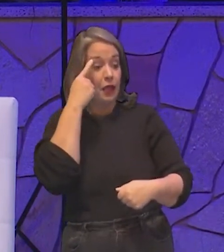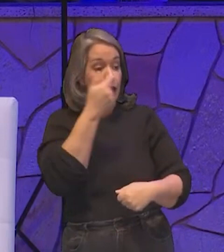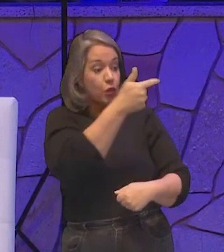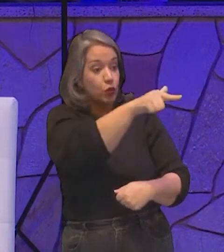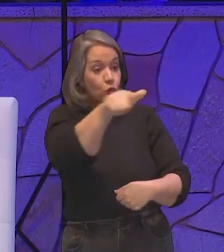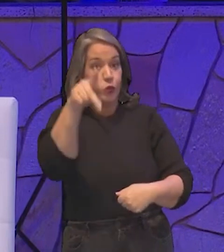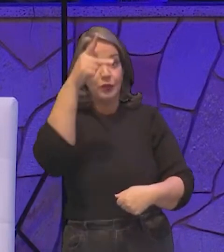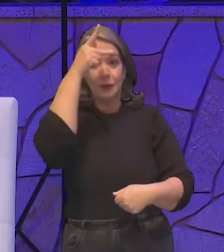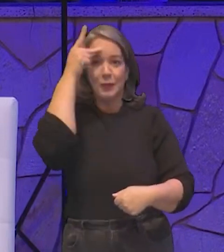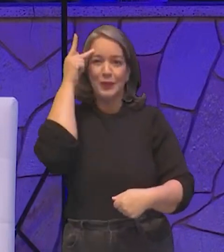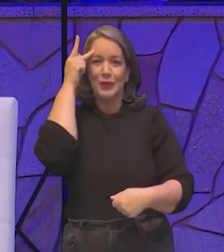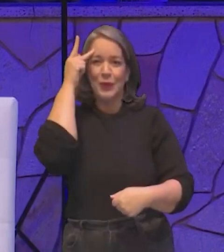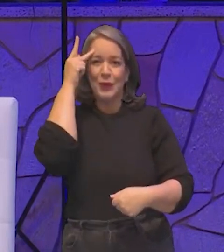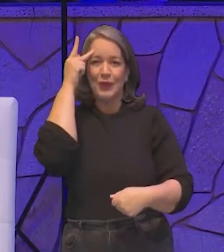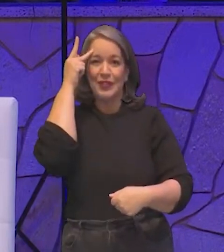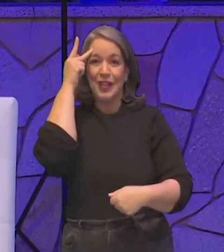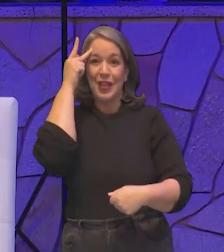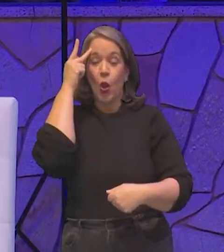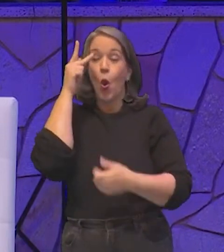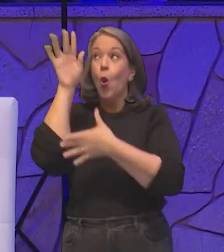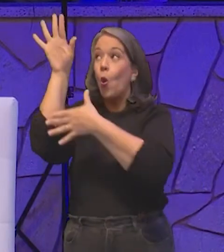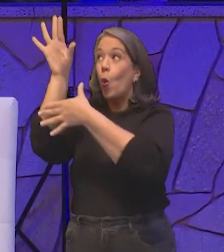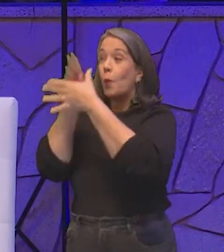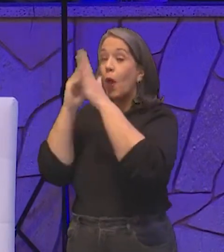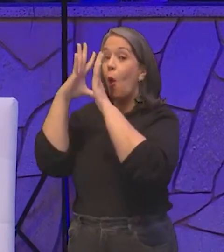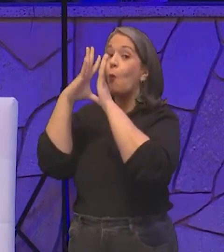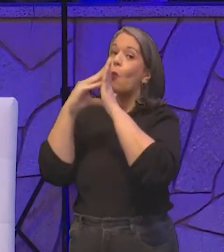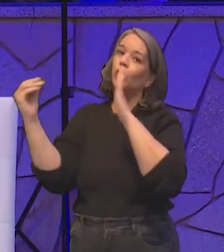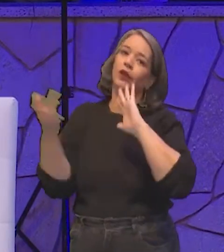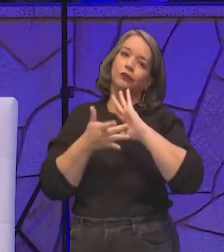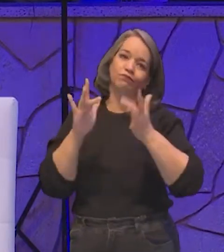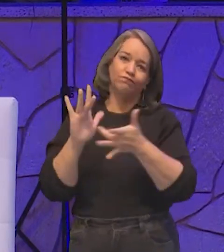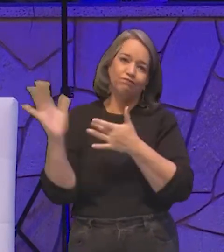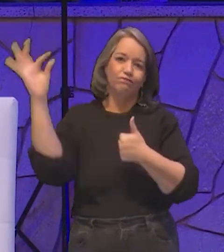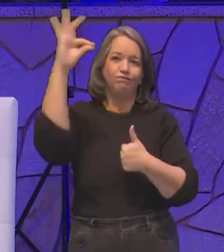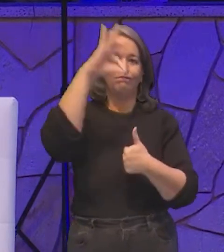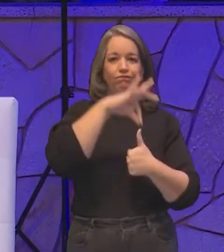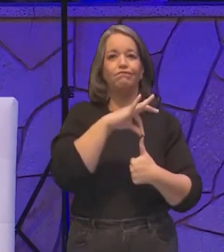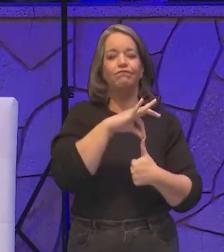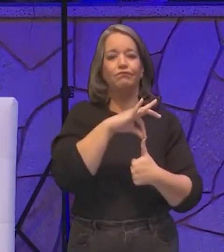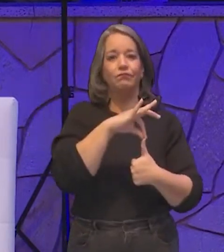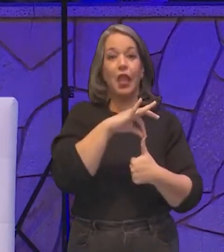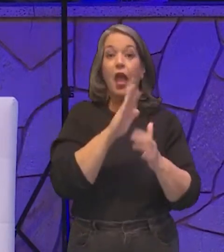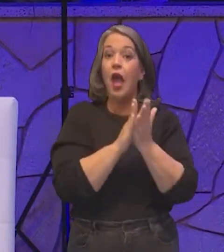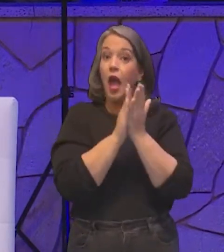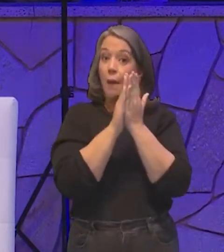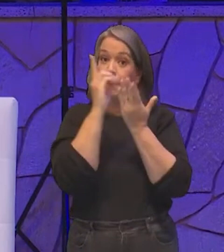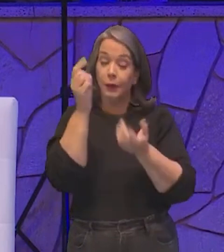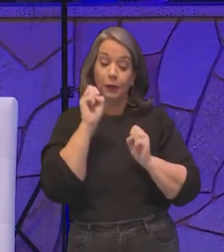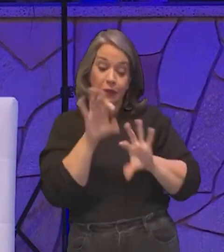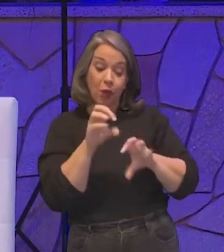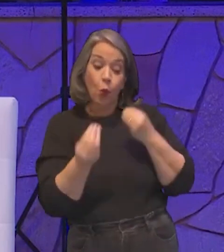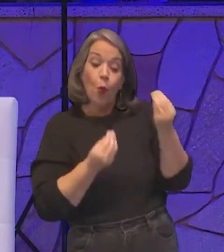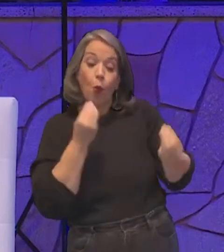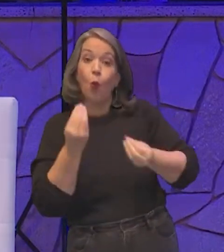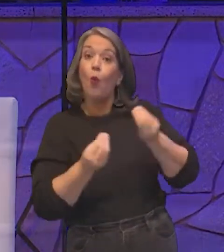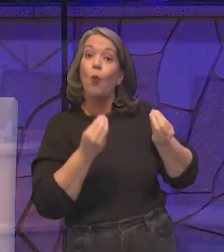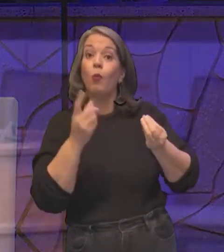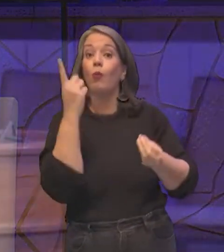segundo Cristo Jesus. Então, para entendermos como devemos amar o próximo, para entendermos como